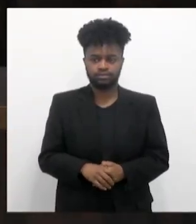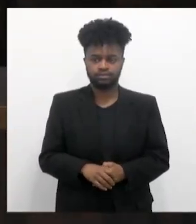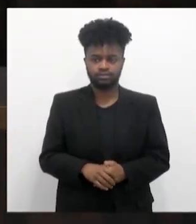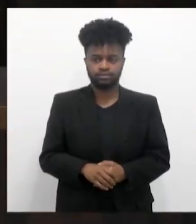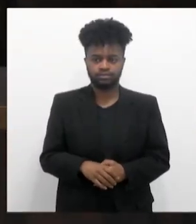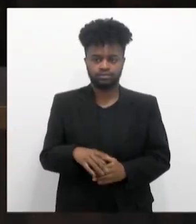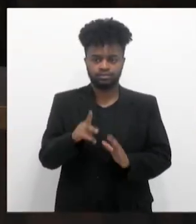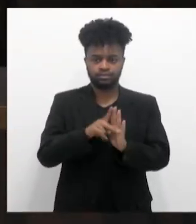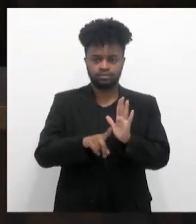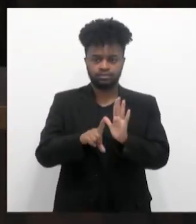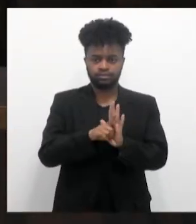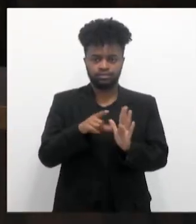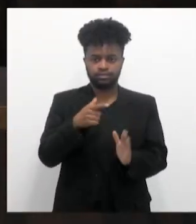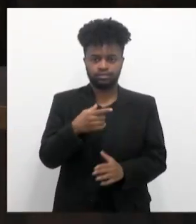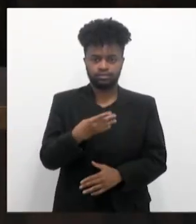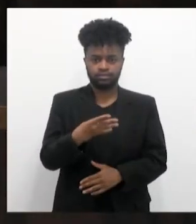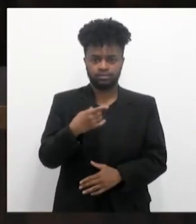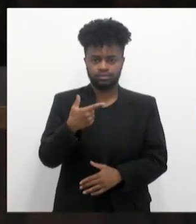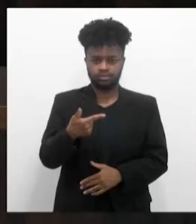Projeto de lei